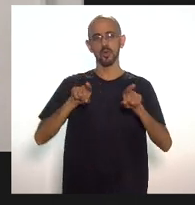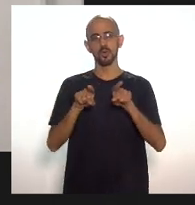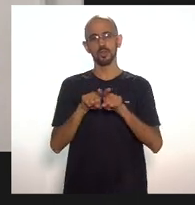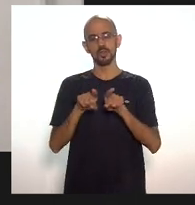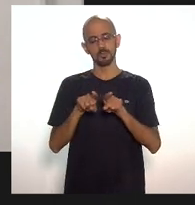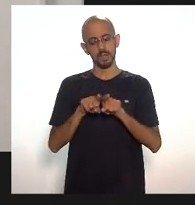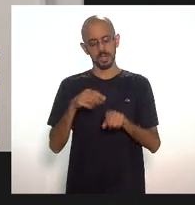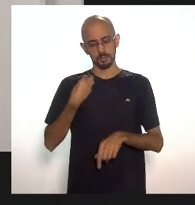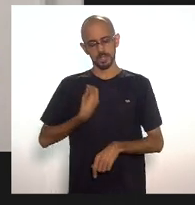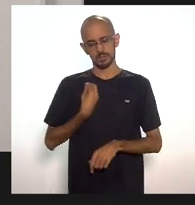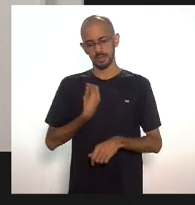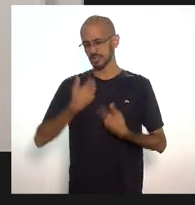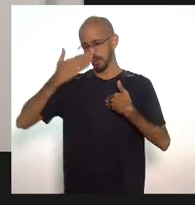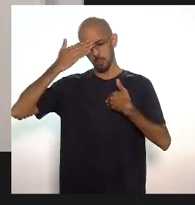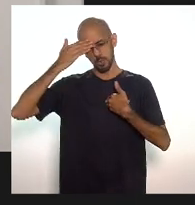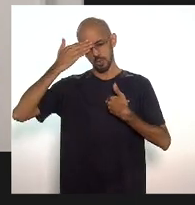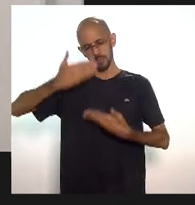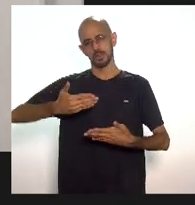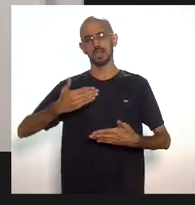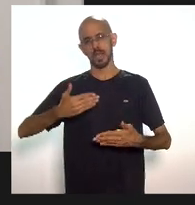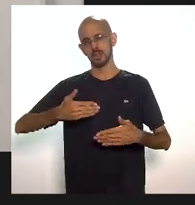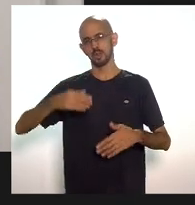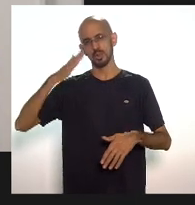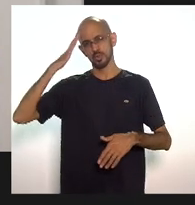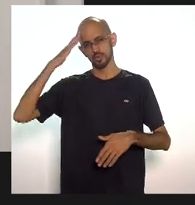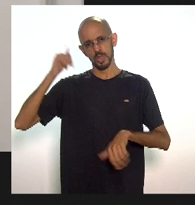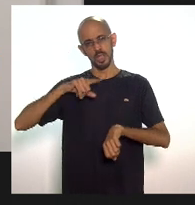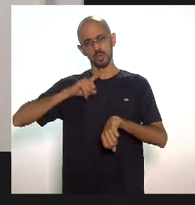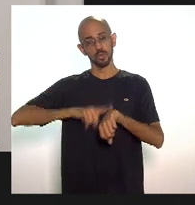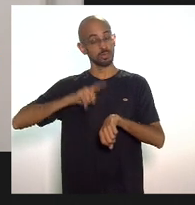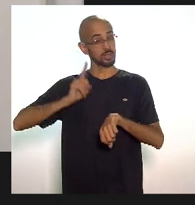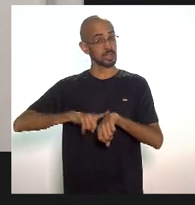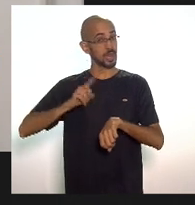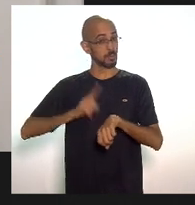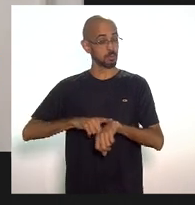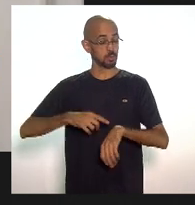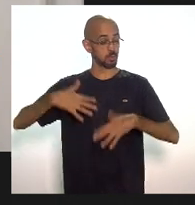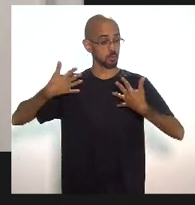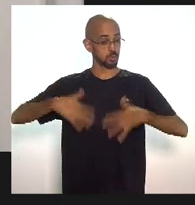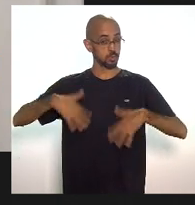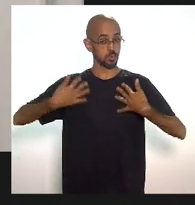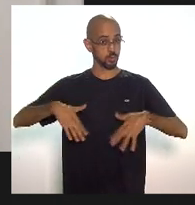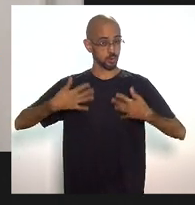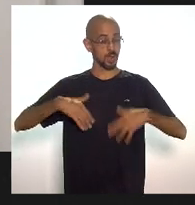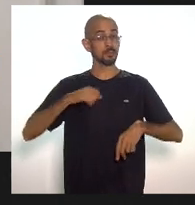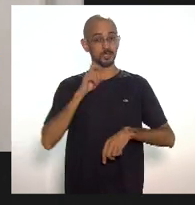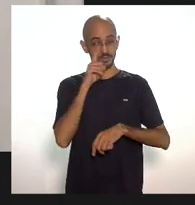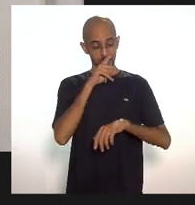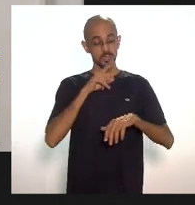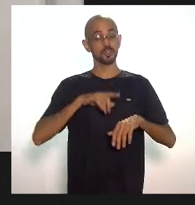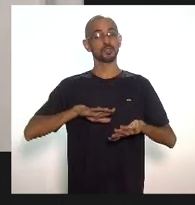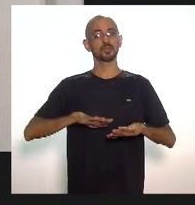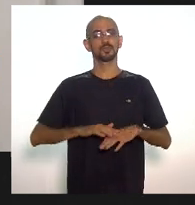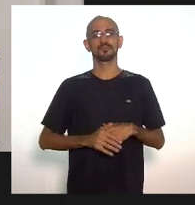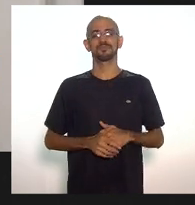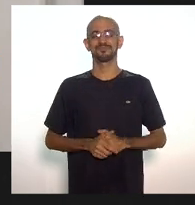participação, viu, senador? Muito obrigado, que eu sei que o seu tempo é curto e precioso também.